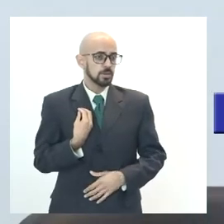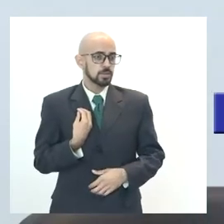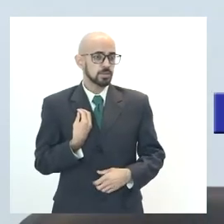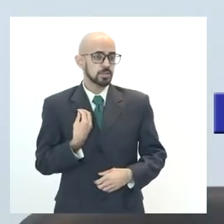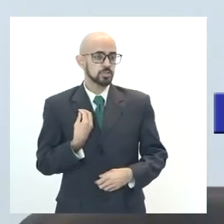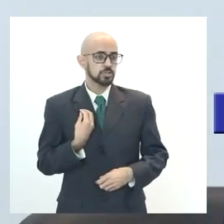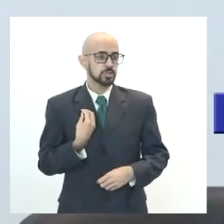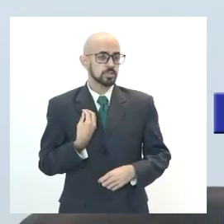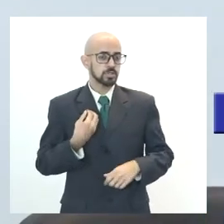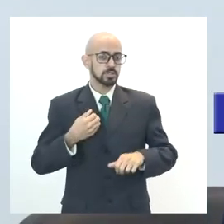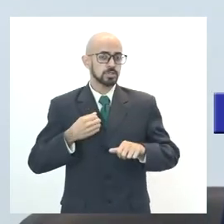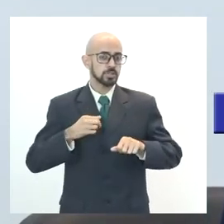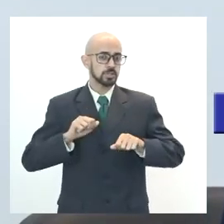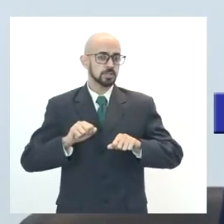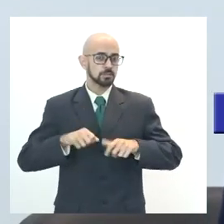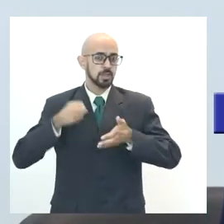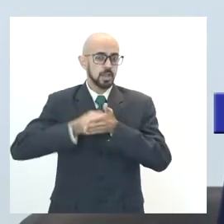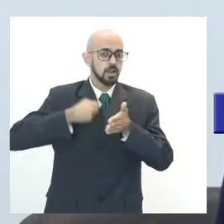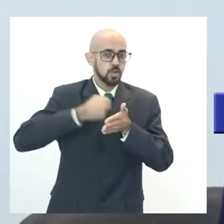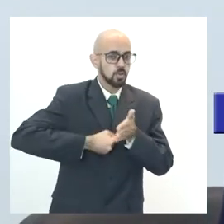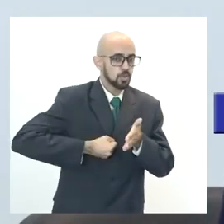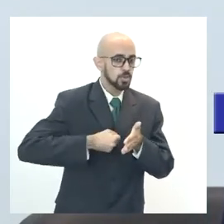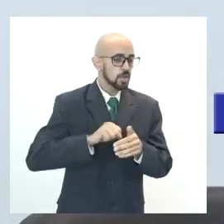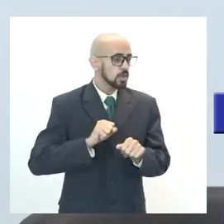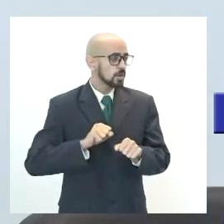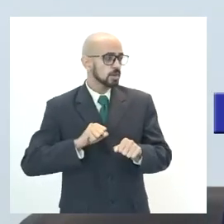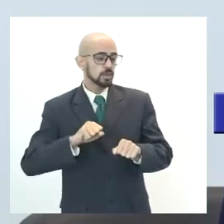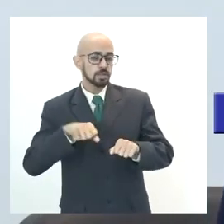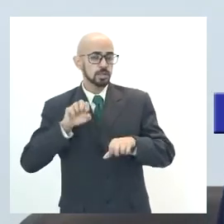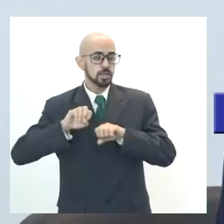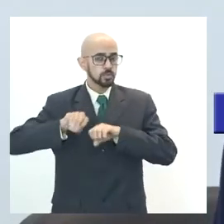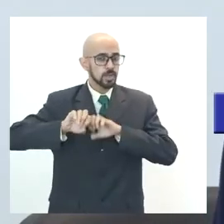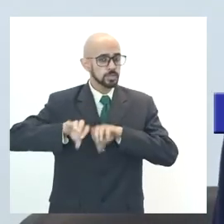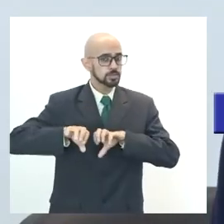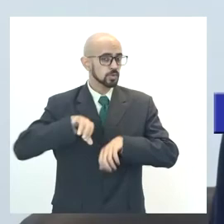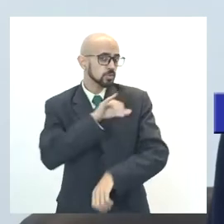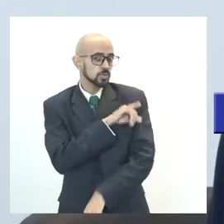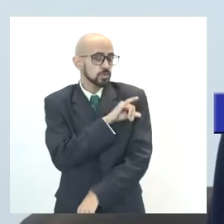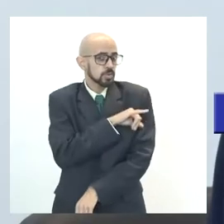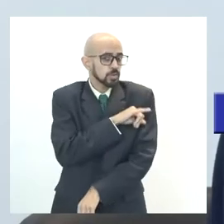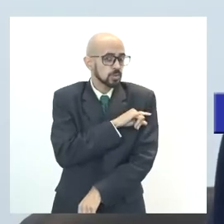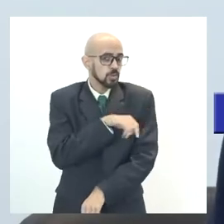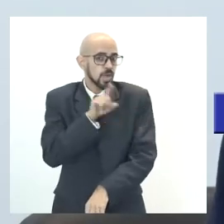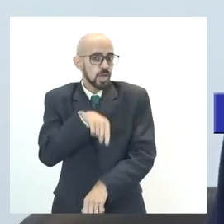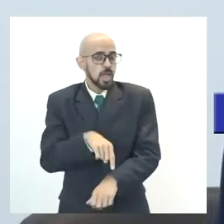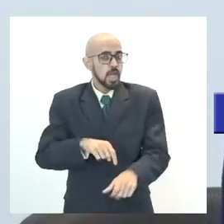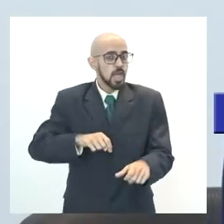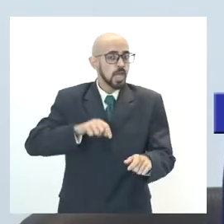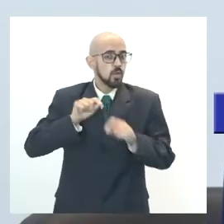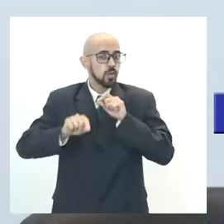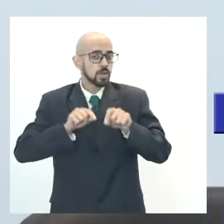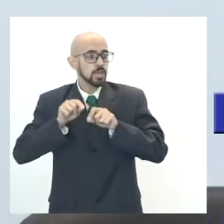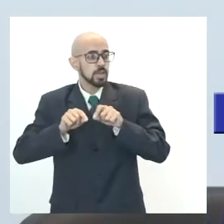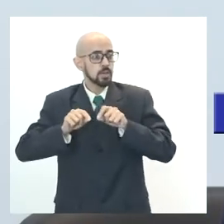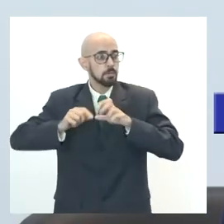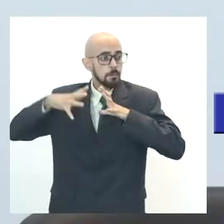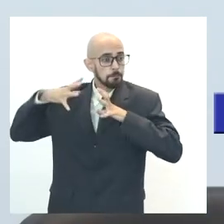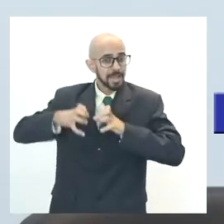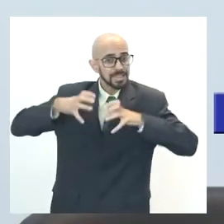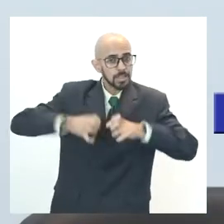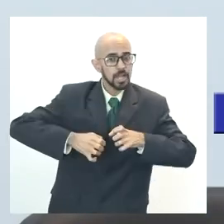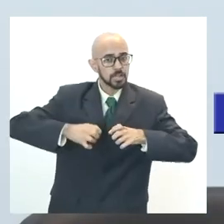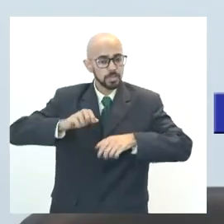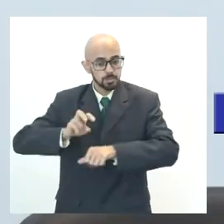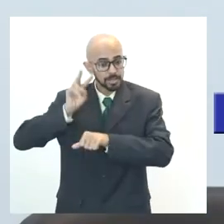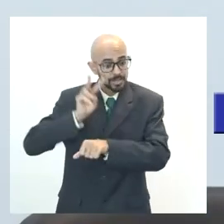na luta pelo esergy o Instituto Superior de Educação do Rio de Janeiro quero uma batalha para defender o ensino superior